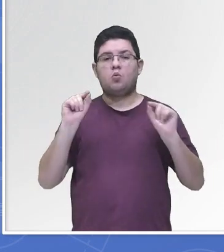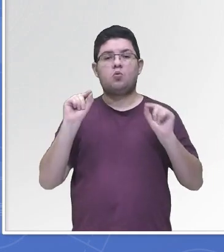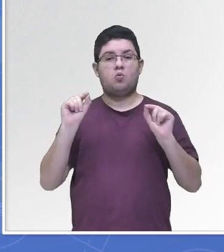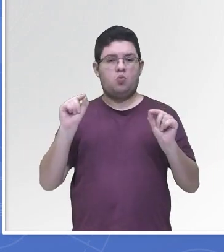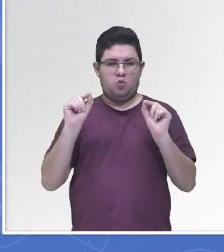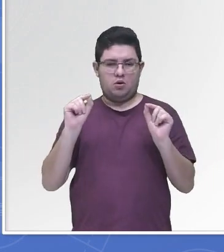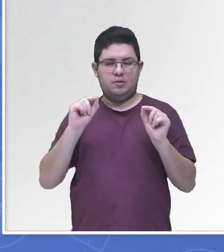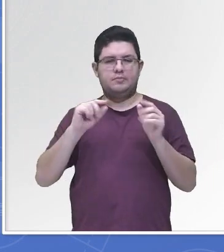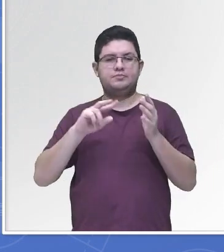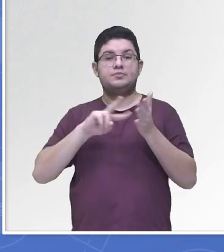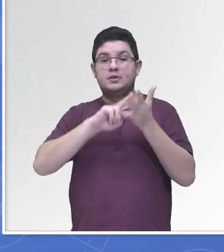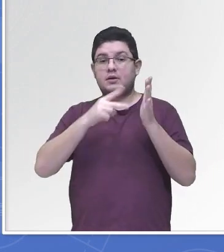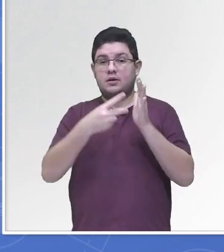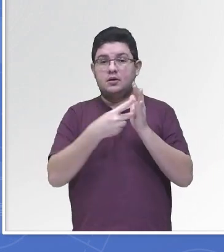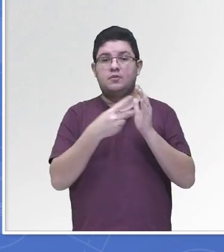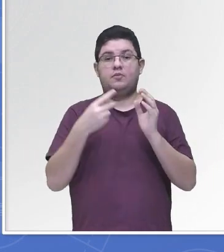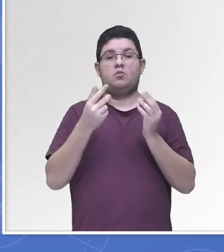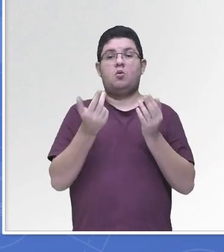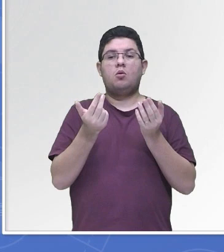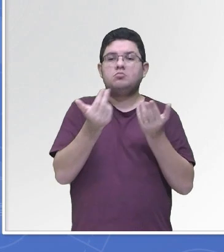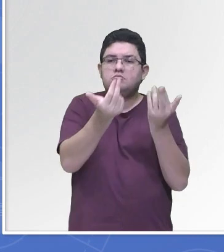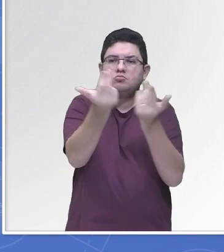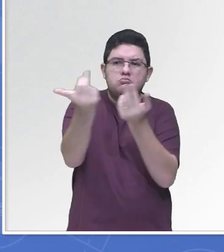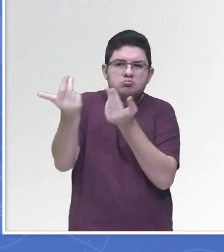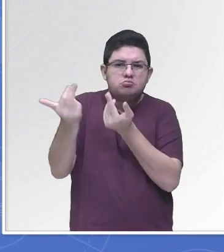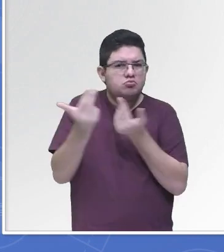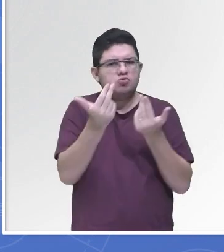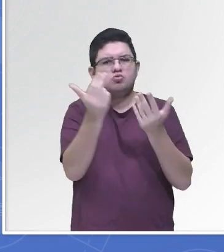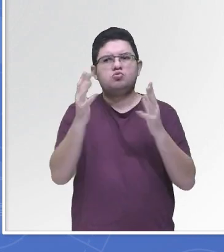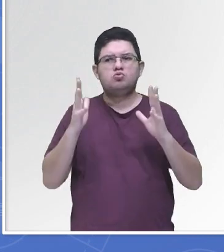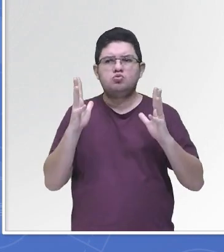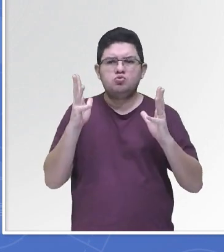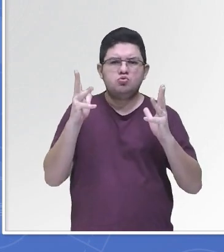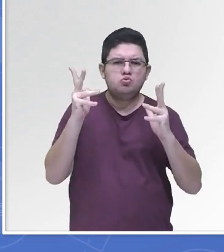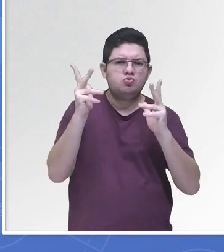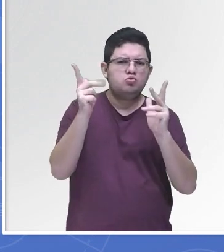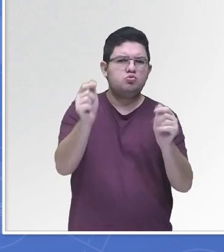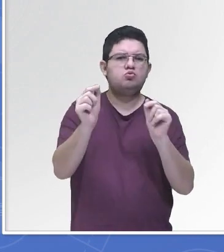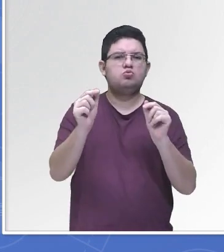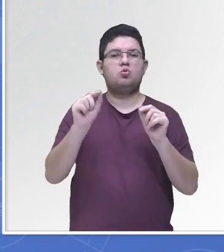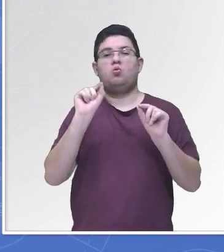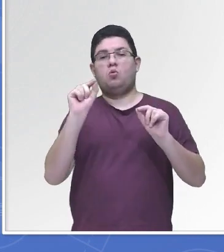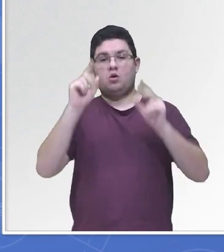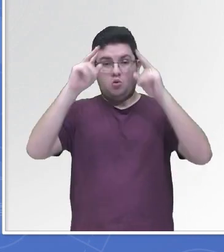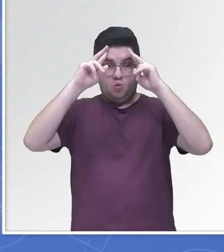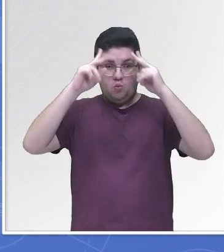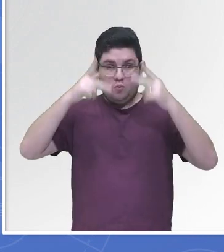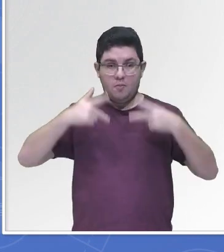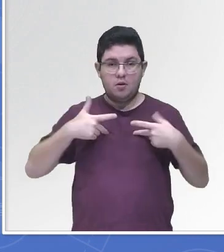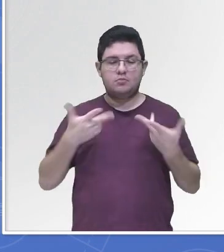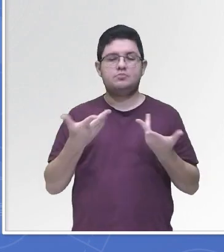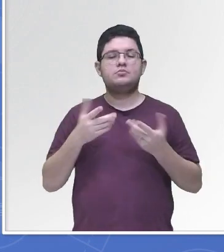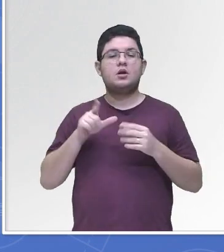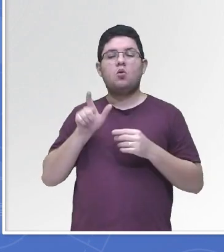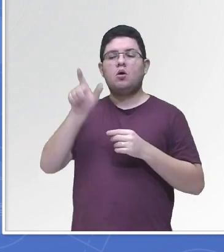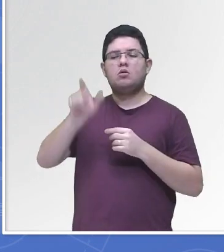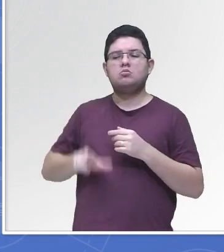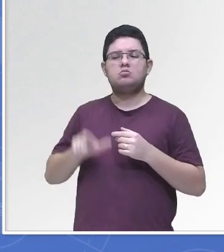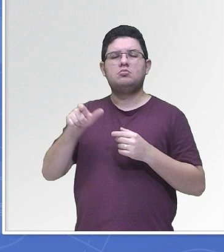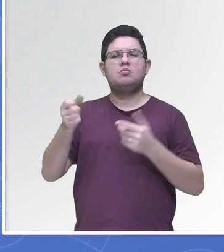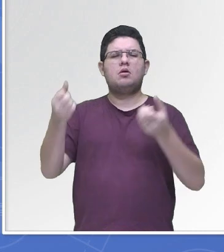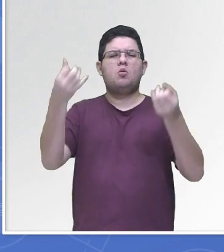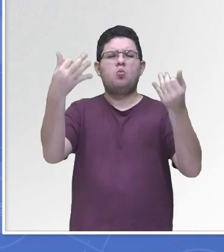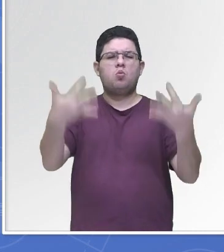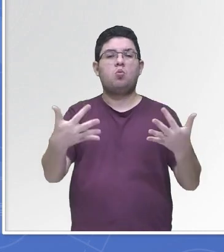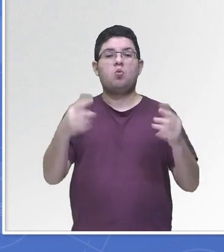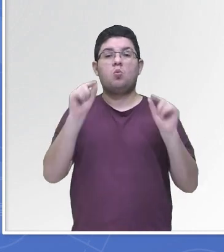dizer para a gente? Protágoras trazia uma série de questionamentos, uma série de dúvidas e dizia, não existe